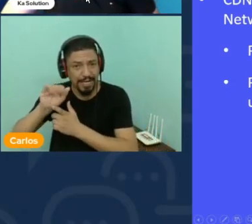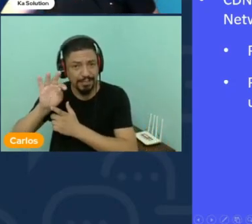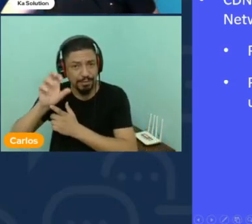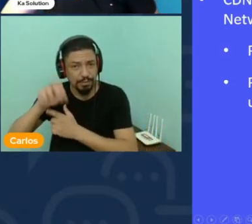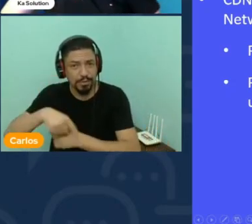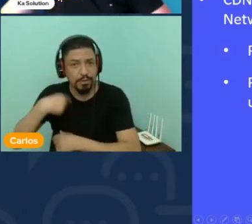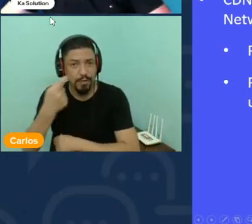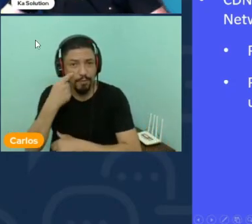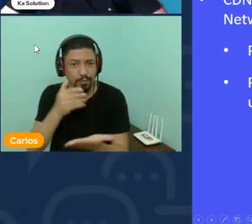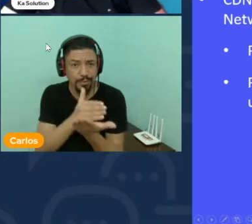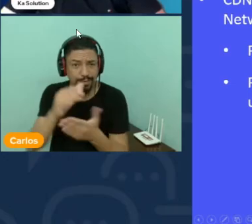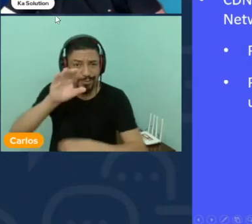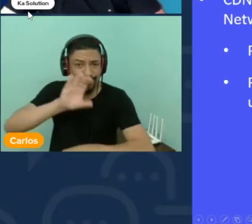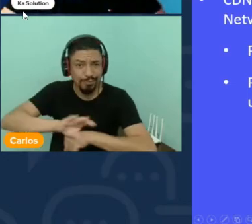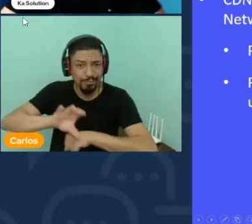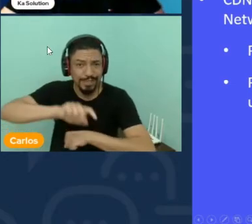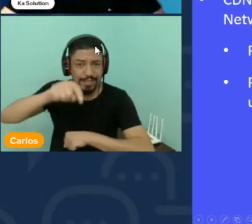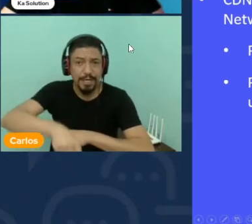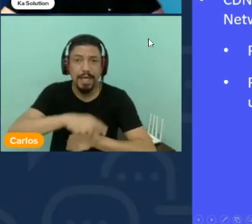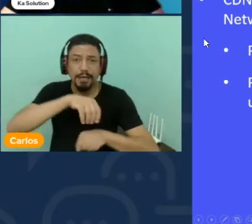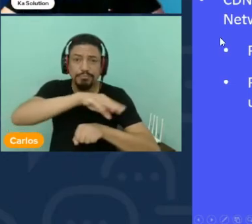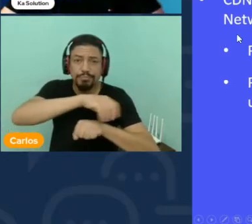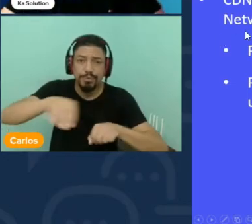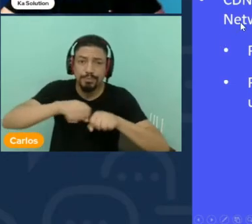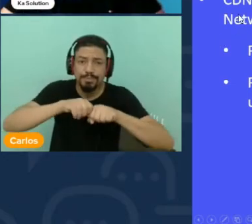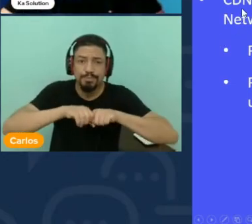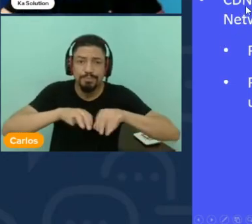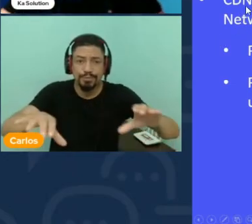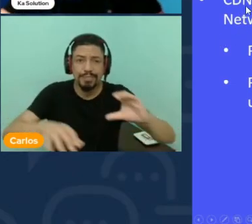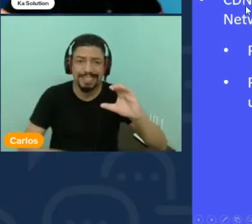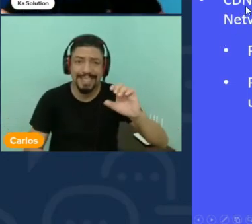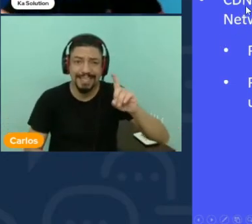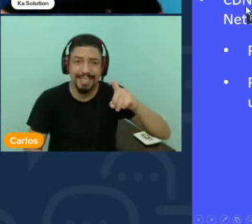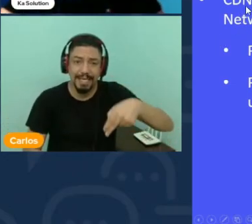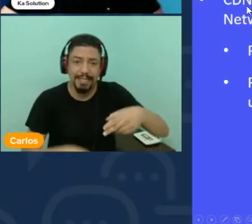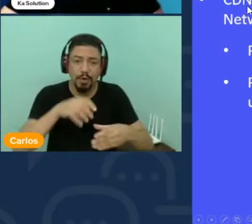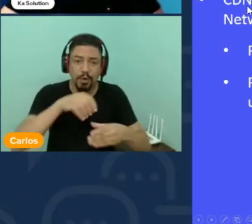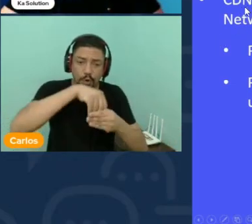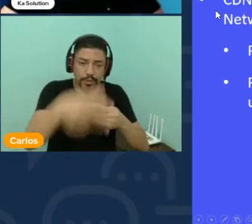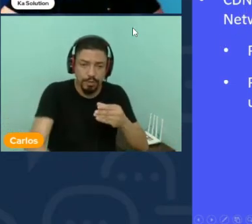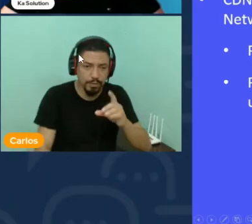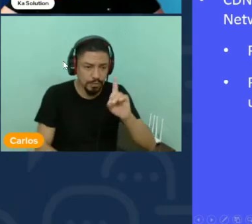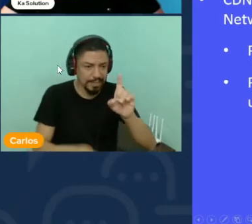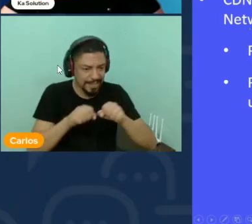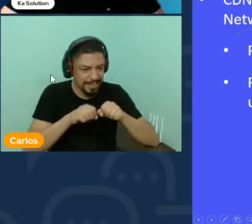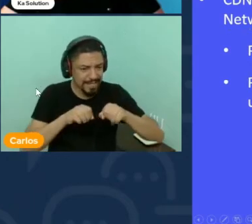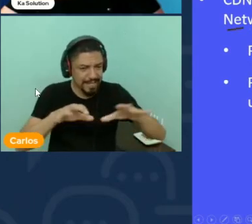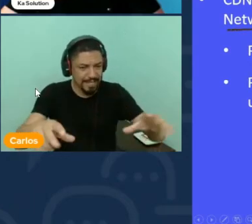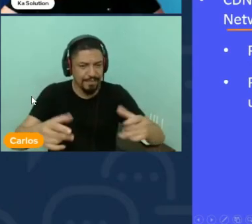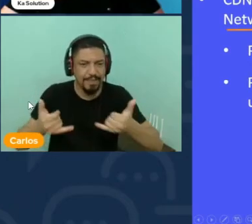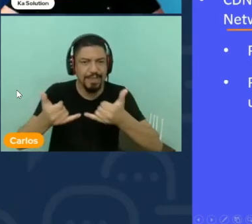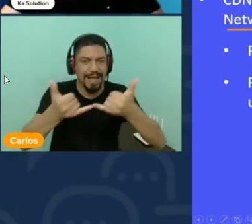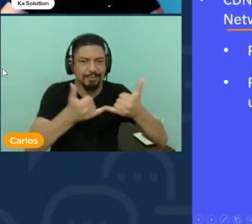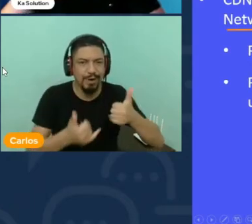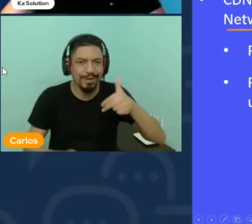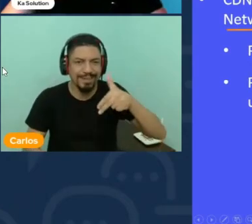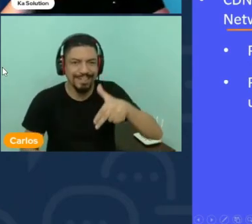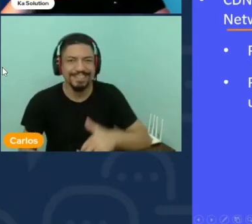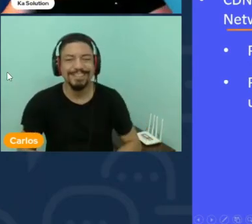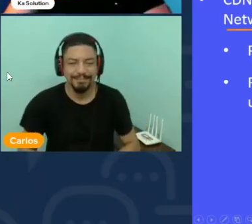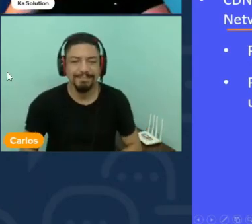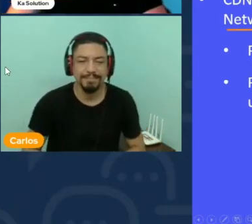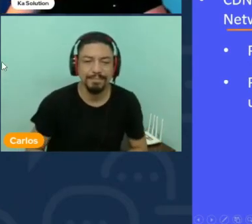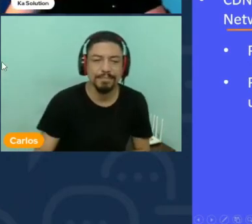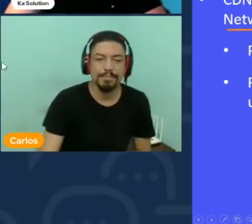essa distribuição. Ele é um serviço de CDN na AWS, Content Delivery Network,